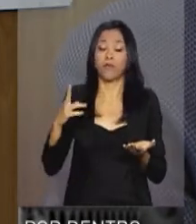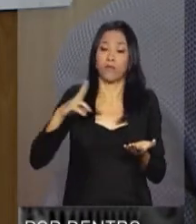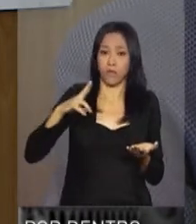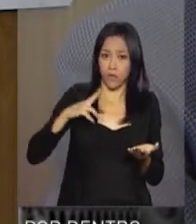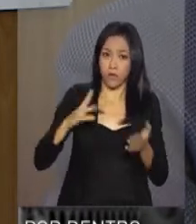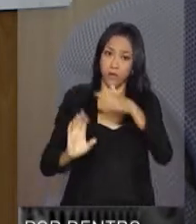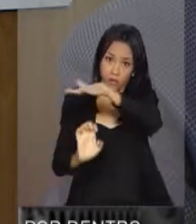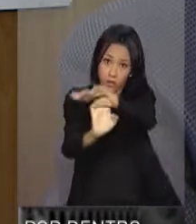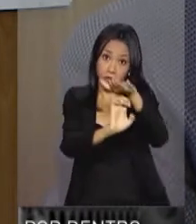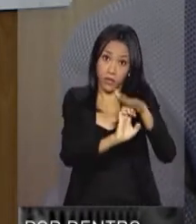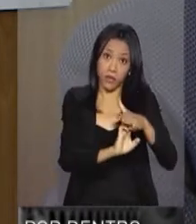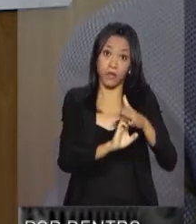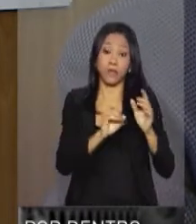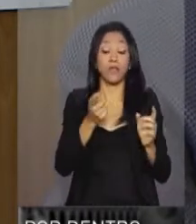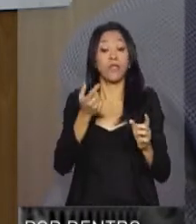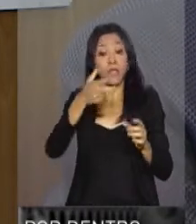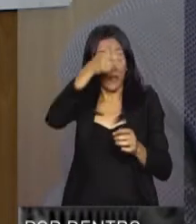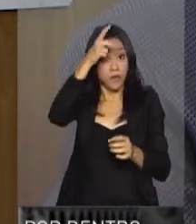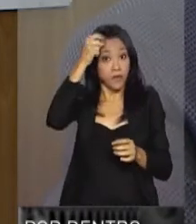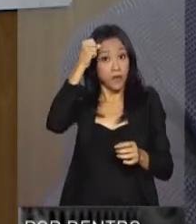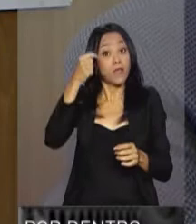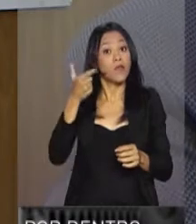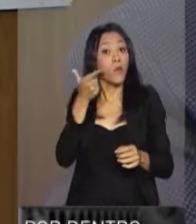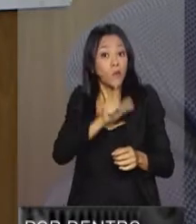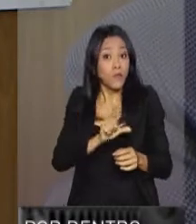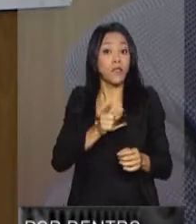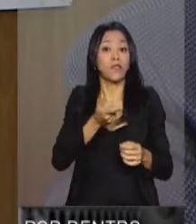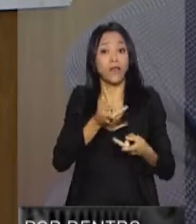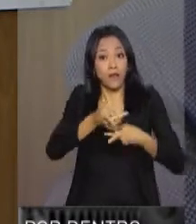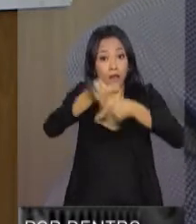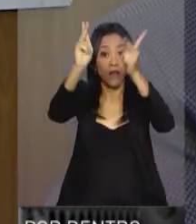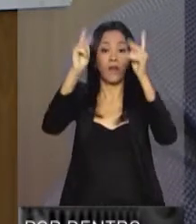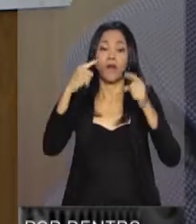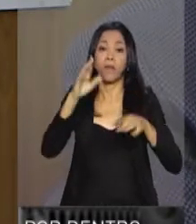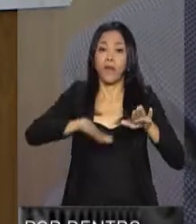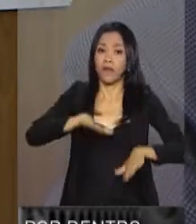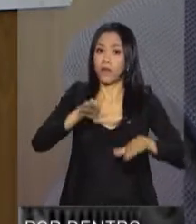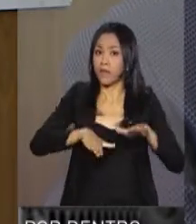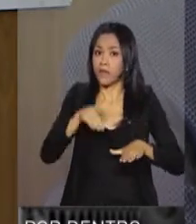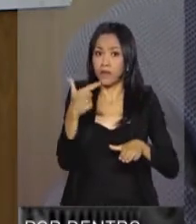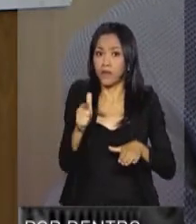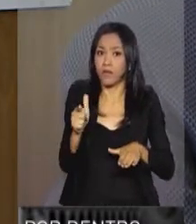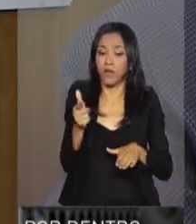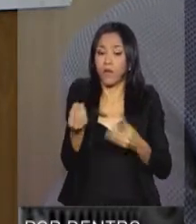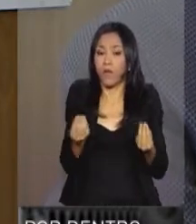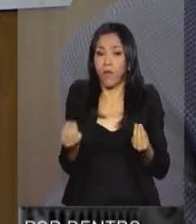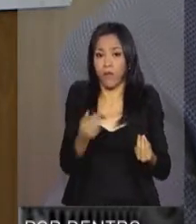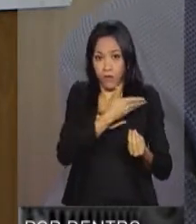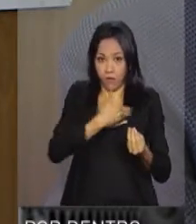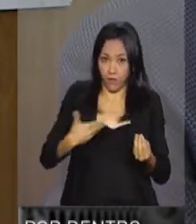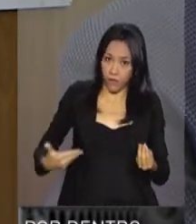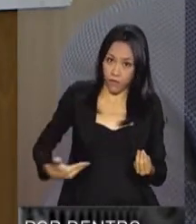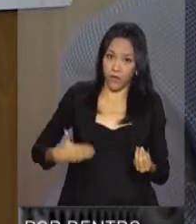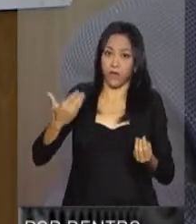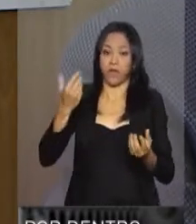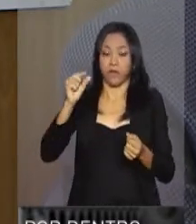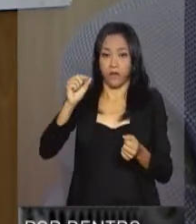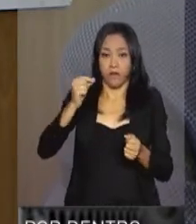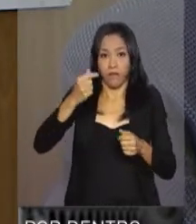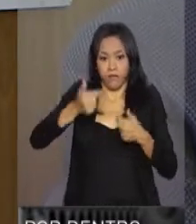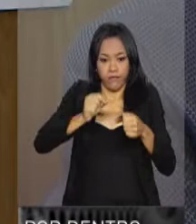avançar atrair capital privado onde não há capacidade do sistema do setor público por investir ou realizar